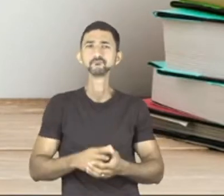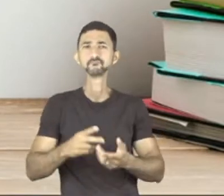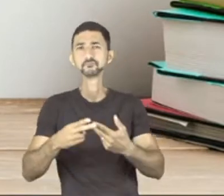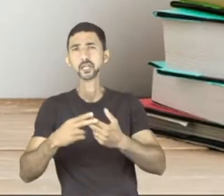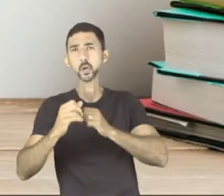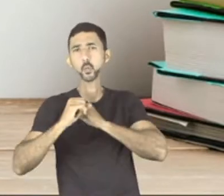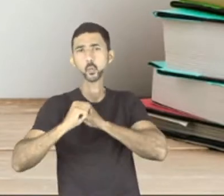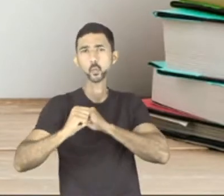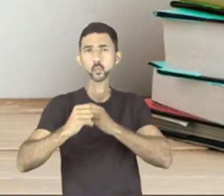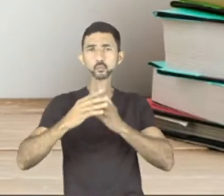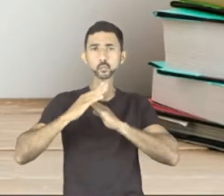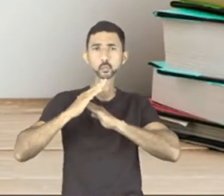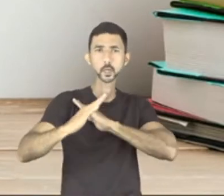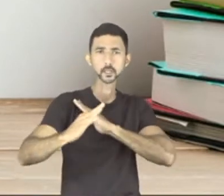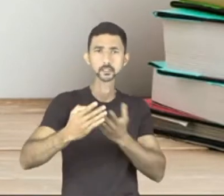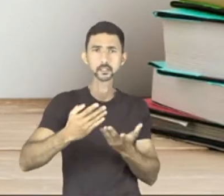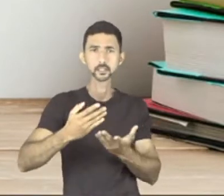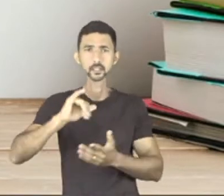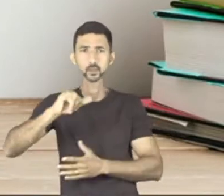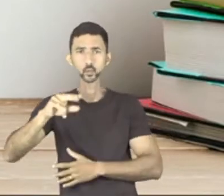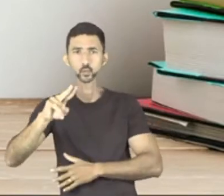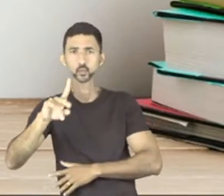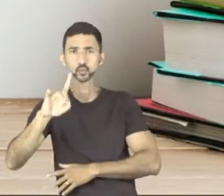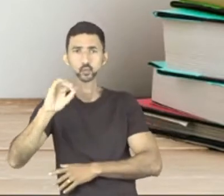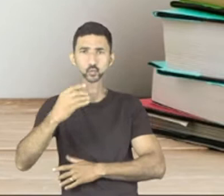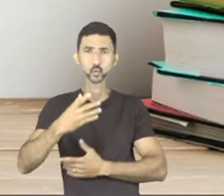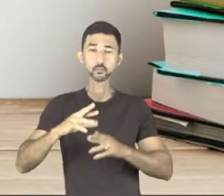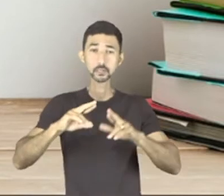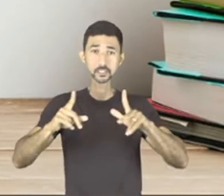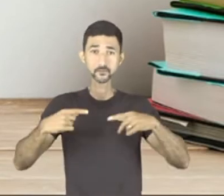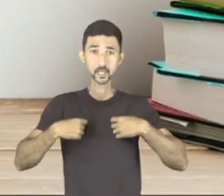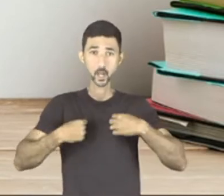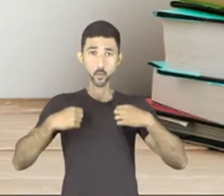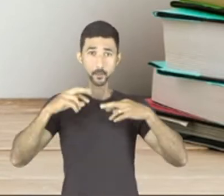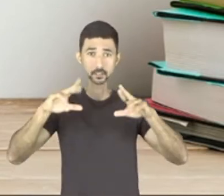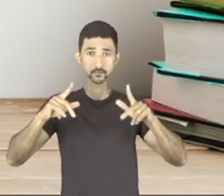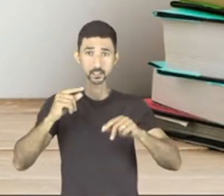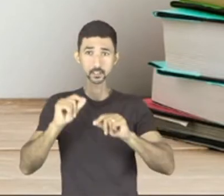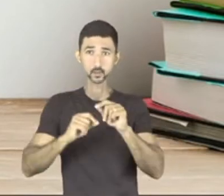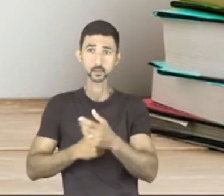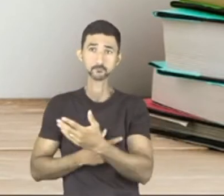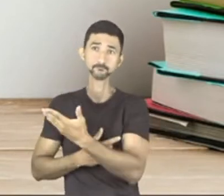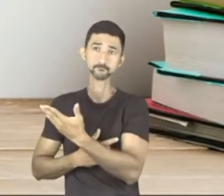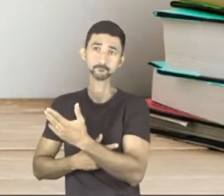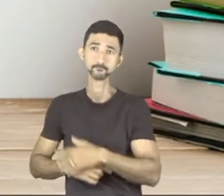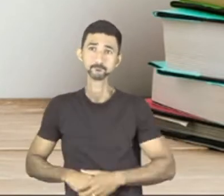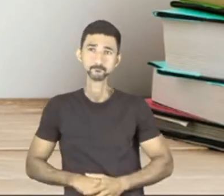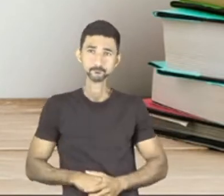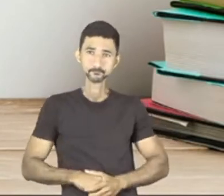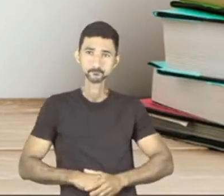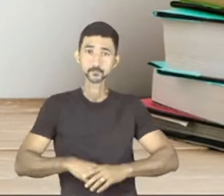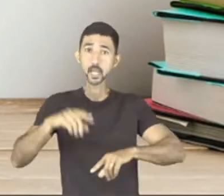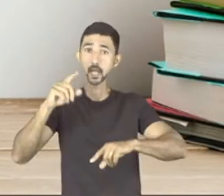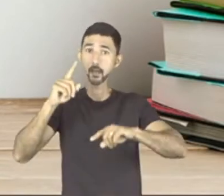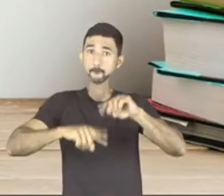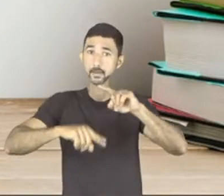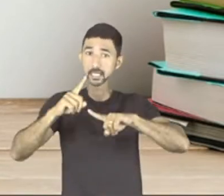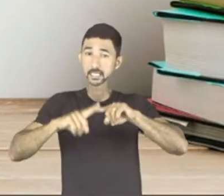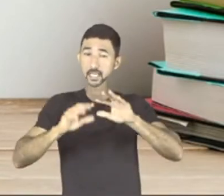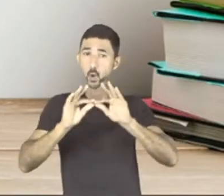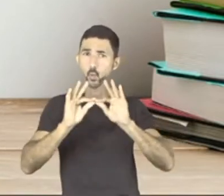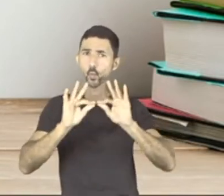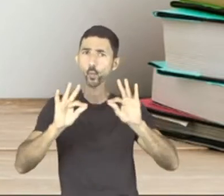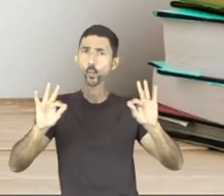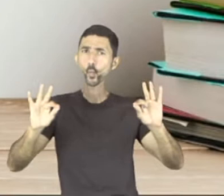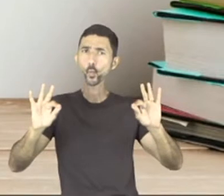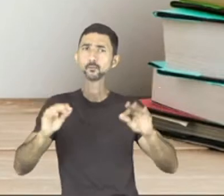exemplo, no judô, no karatê, só que ela tem uma diferença. Ela é de um material mais fino e ela